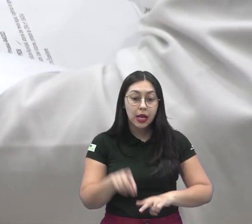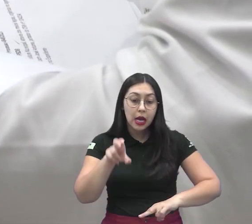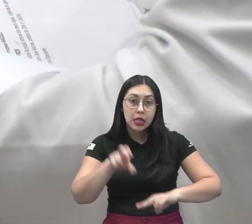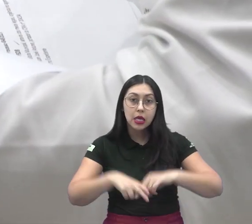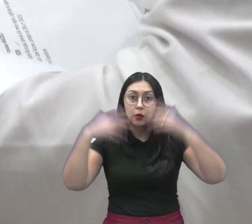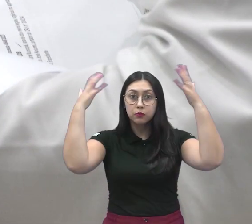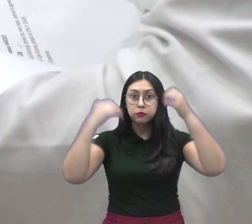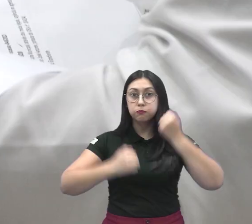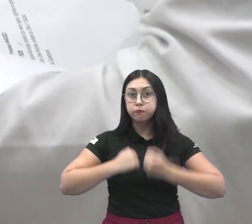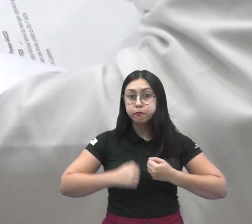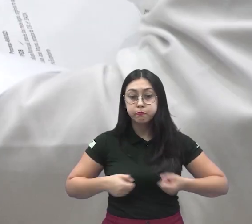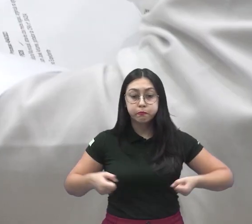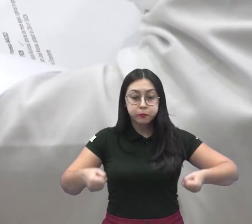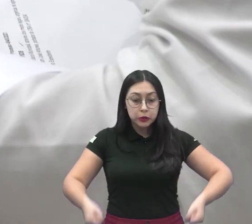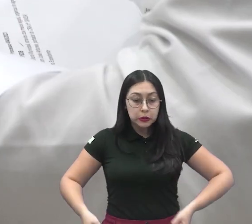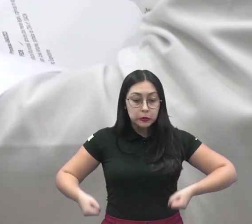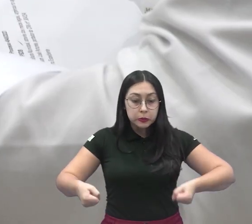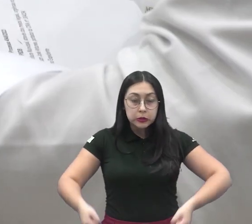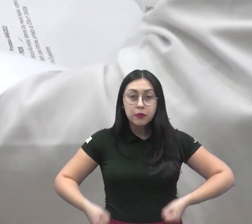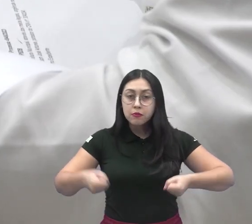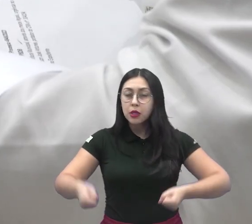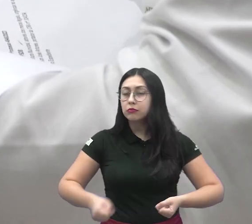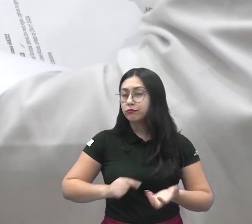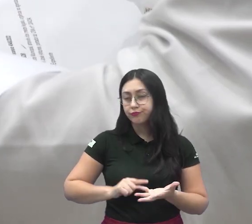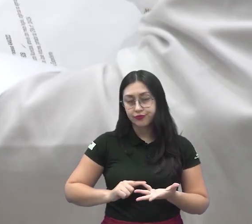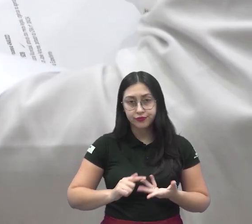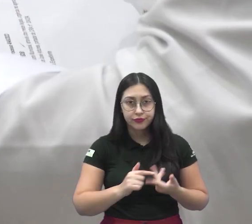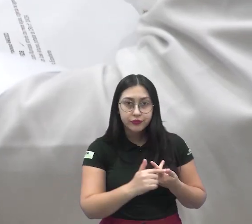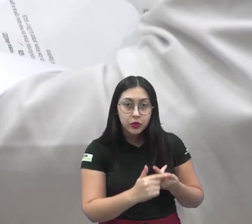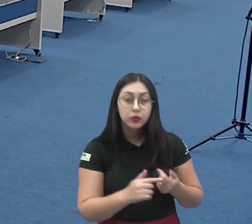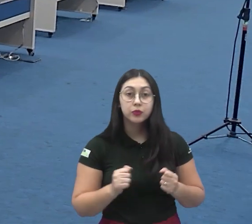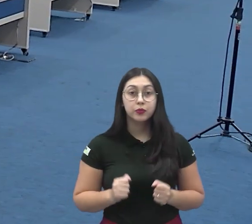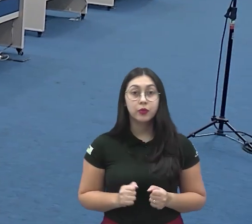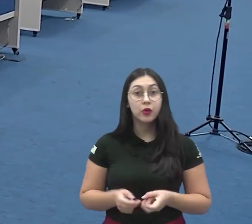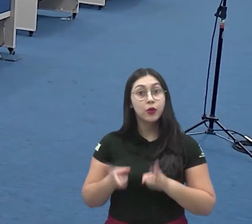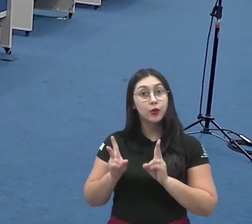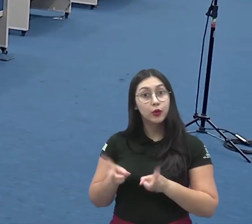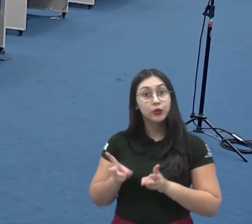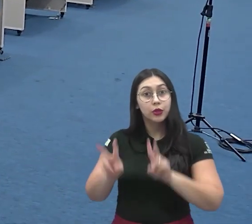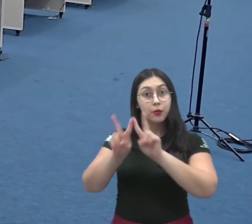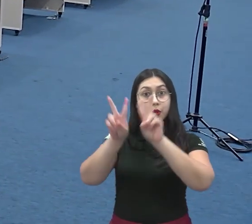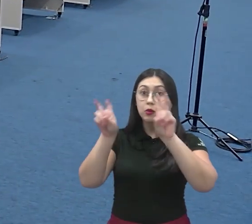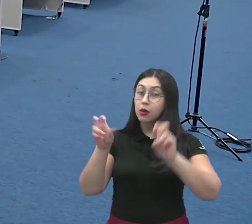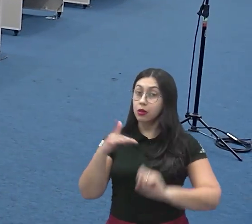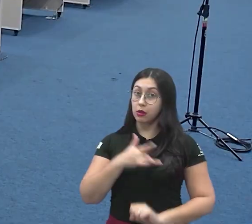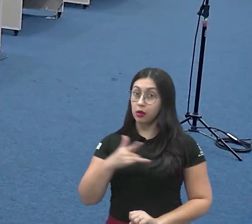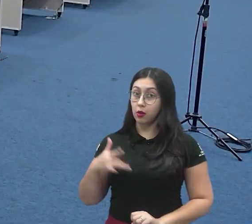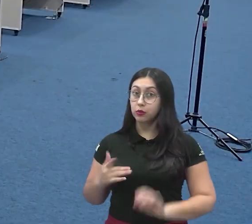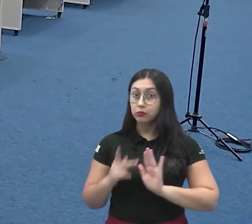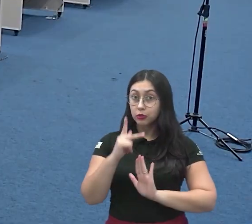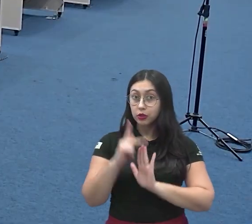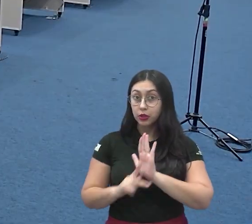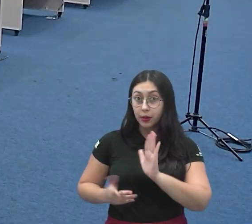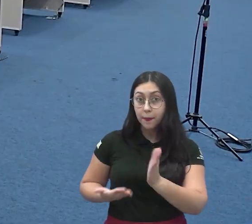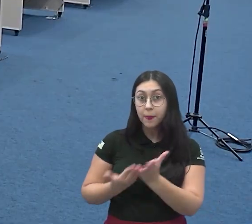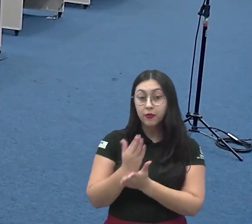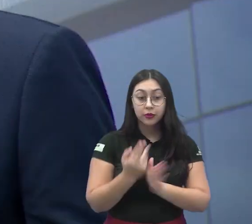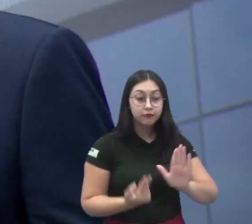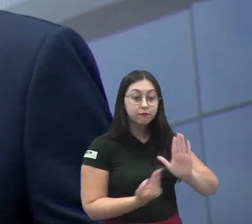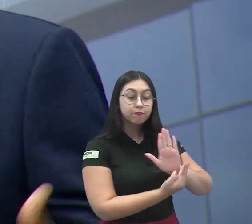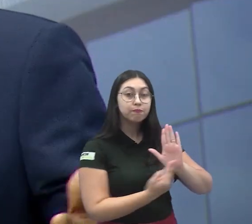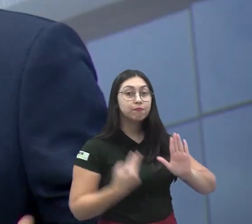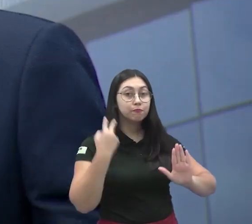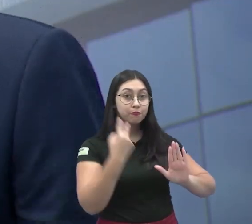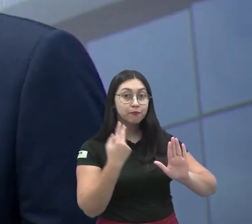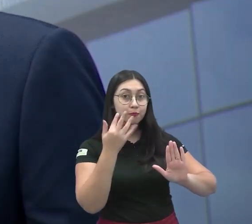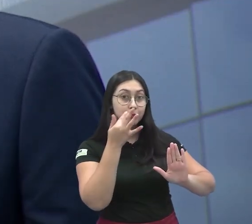banho, andador, muletas, bengalas, entre outros. Mantendo o tema na saúde, outro projeto aprovado, este do